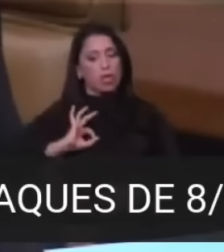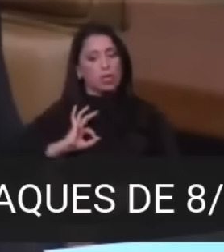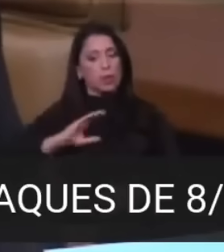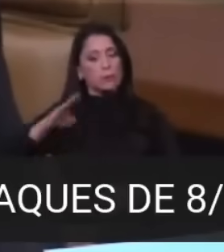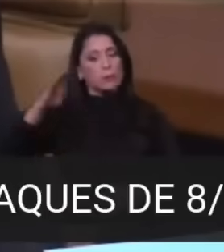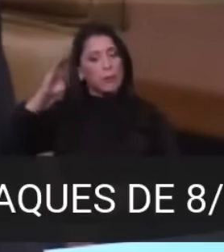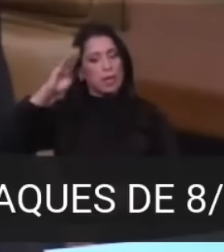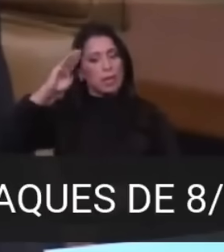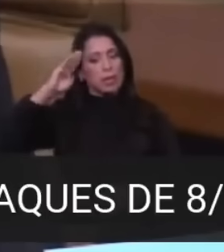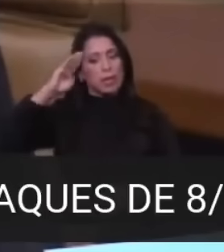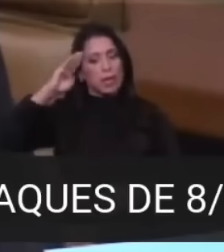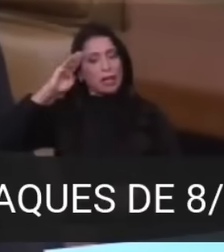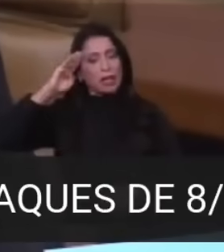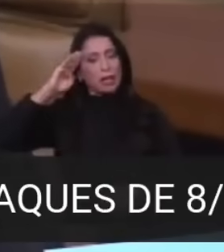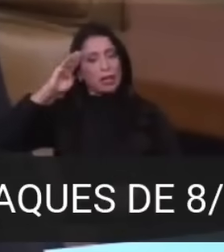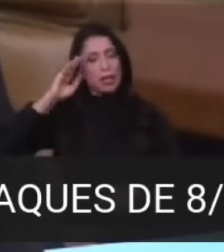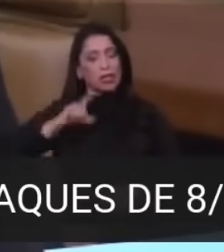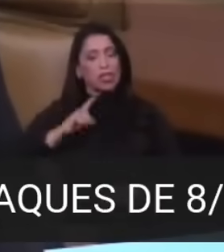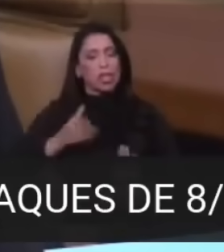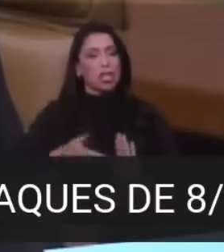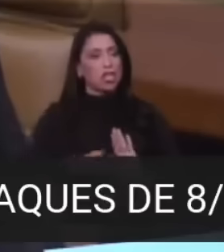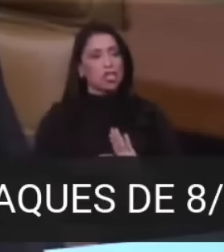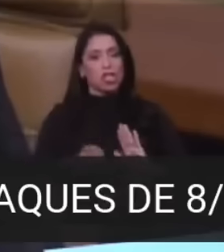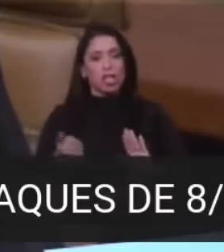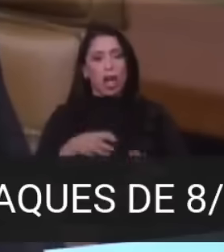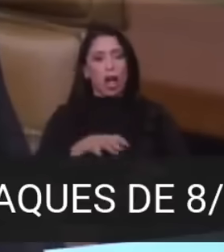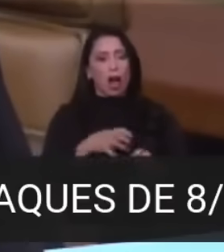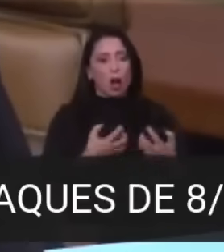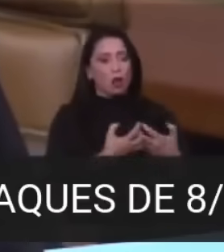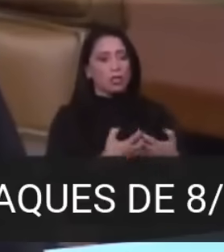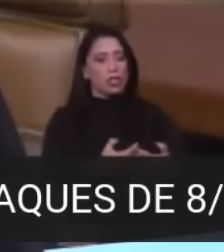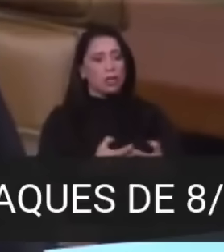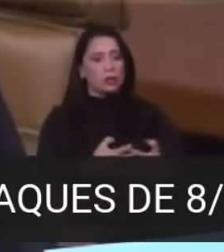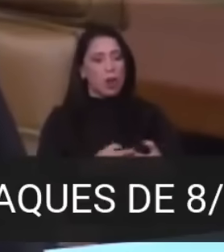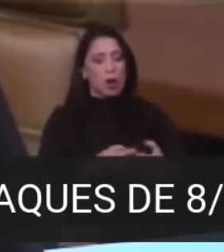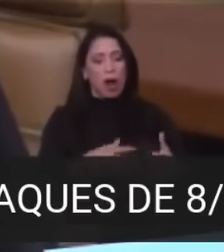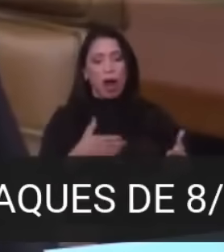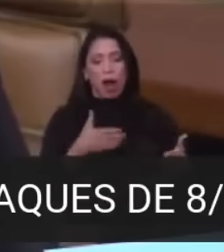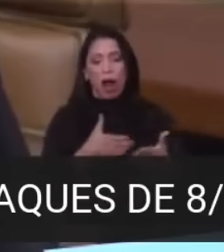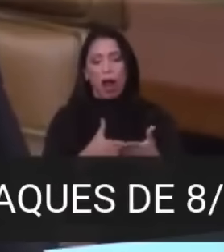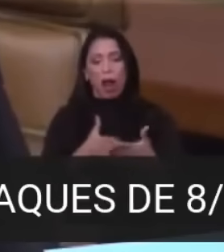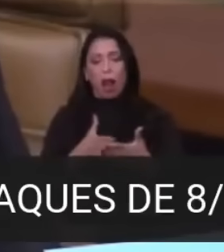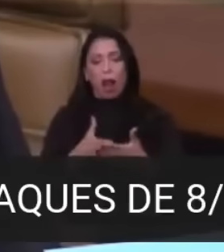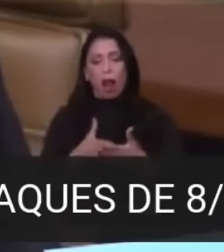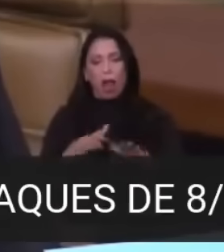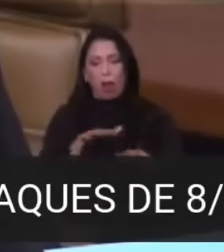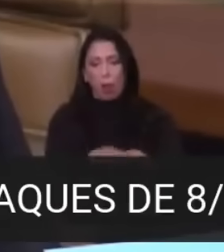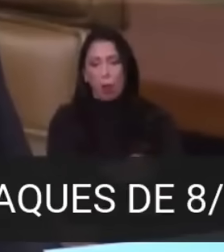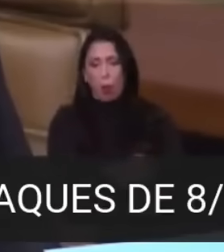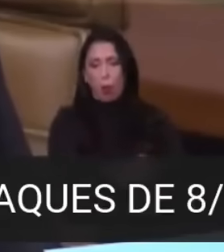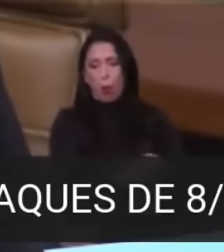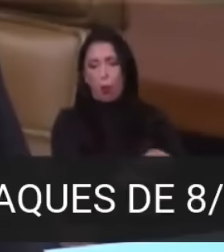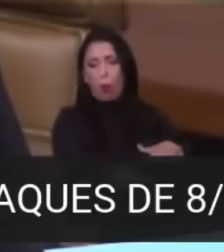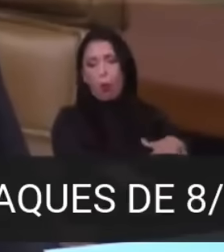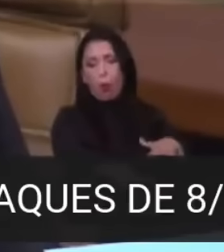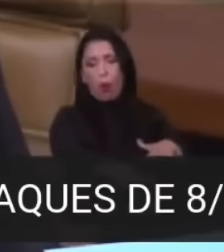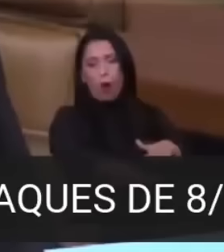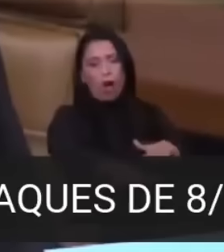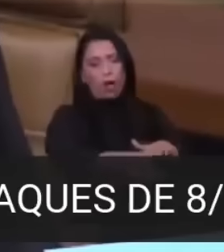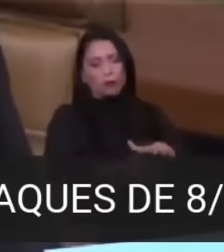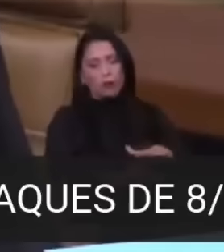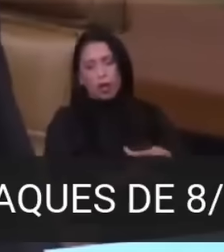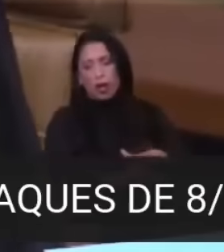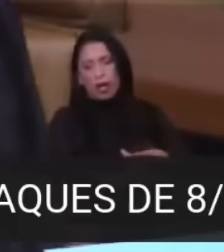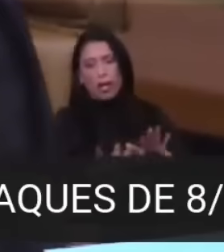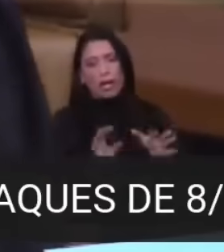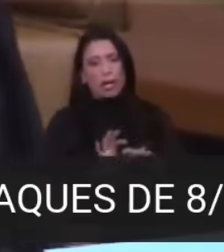polícias militares retirassem os caminhoneiros esses bloqueios e cumprir sem a lei uma vez que